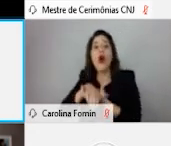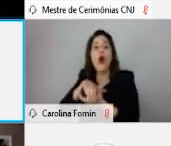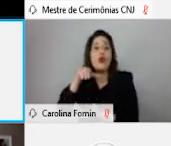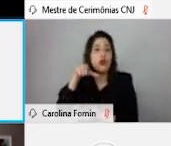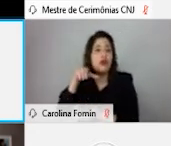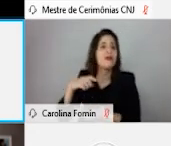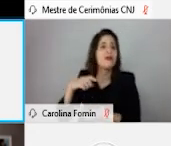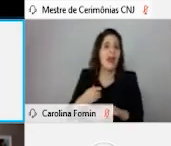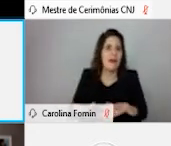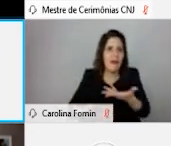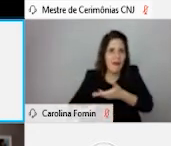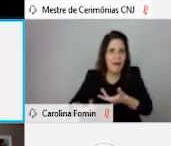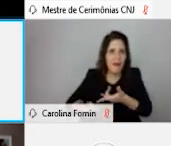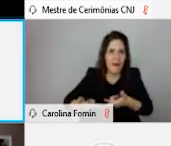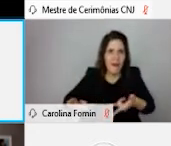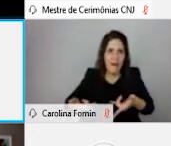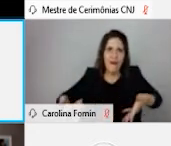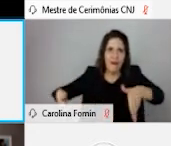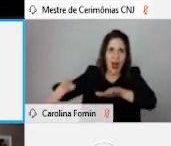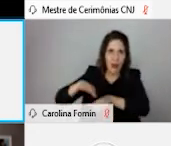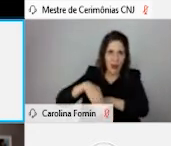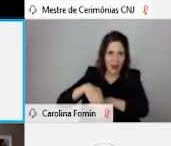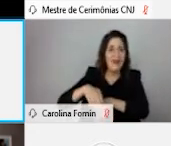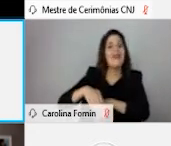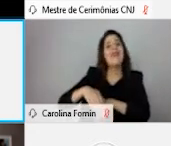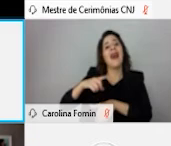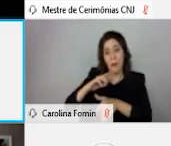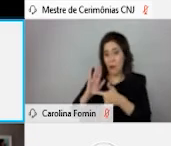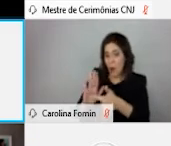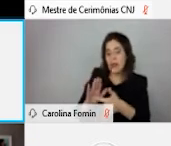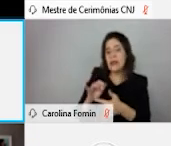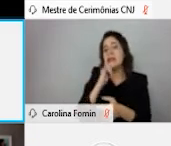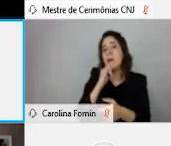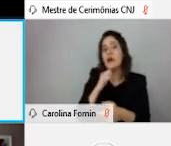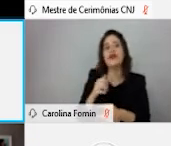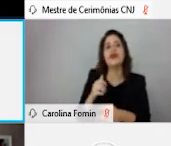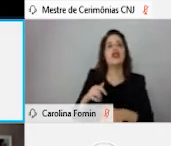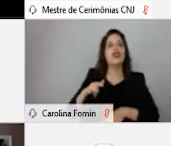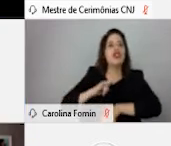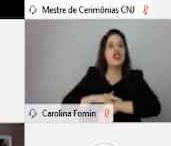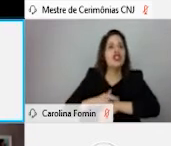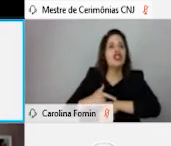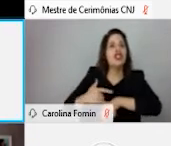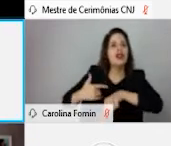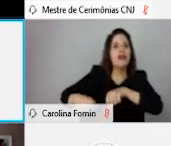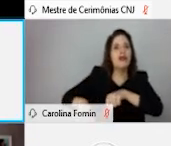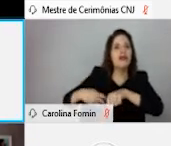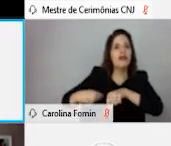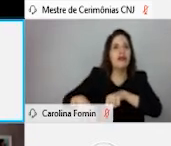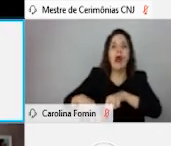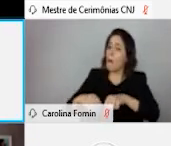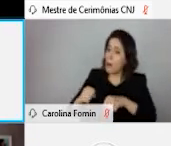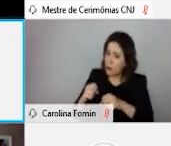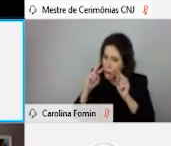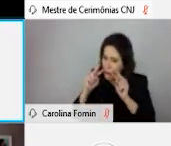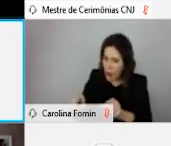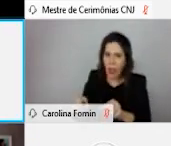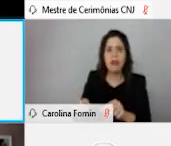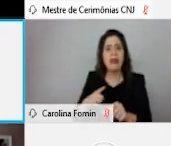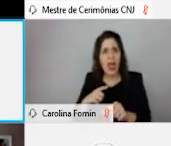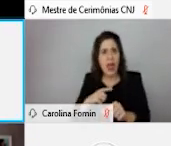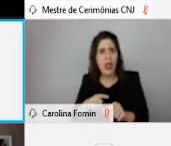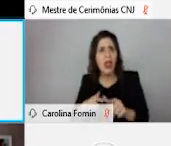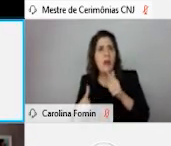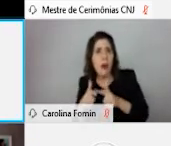essas fraldas não apenas podem dizer se o indivíduo tem ou não tem necessidade do uso, como também detectar se ele tem uma infecção. E mais que